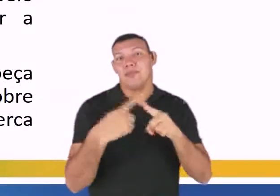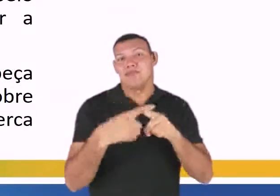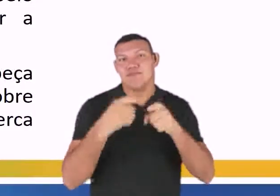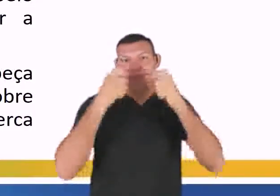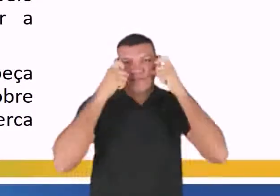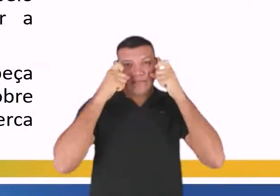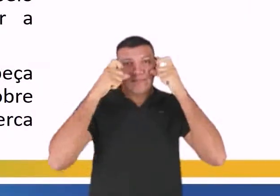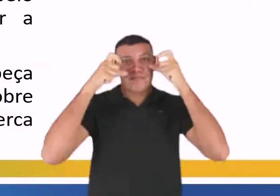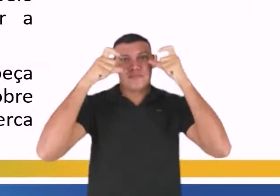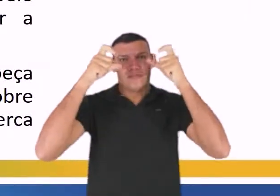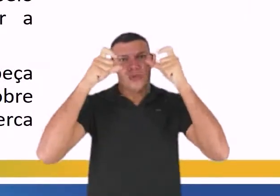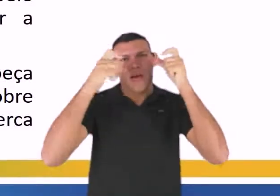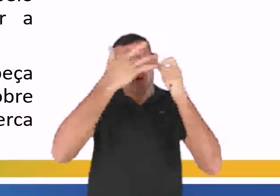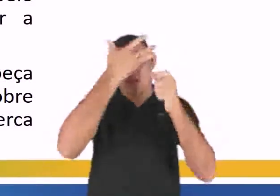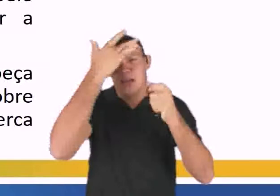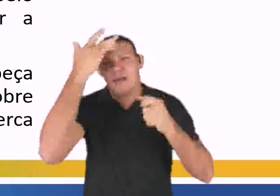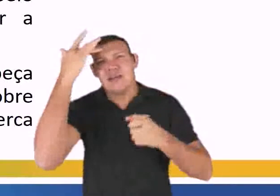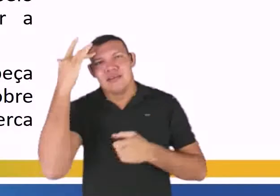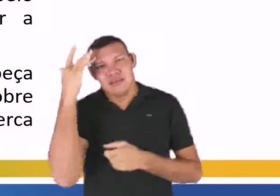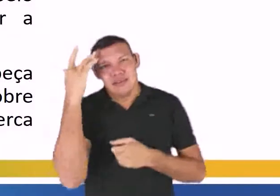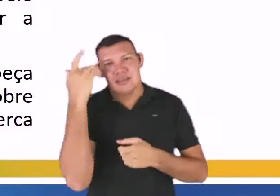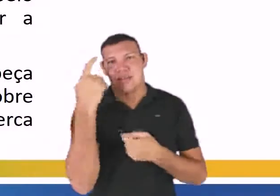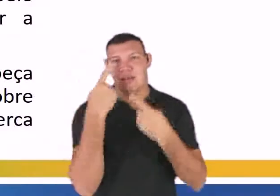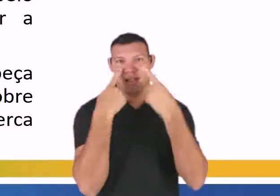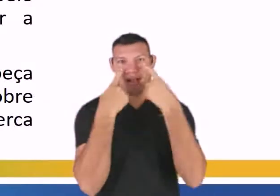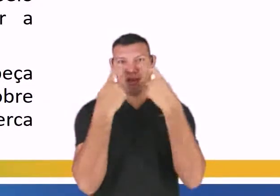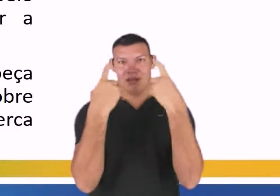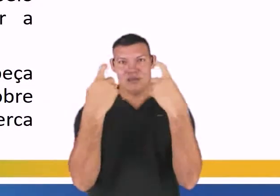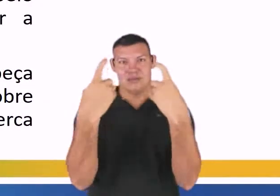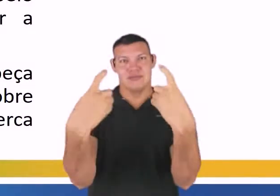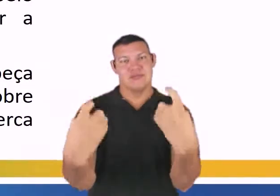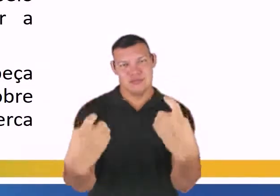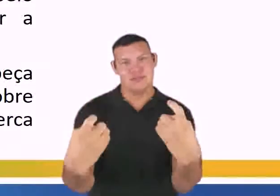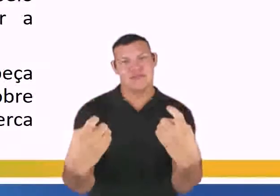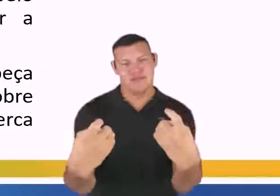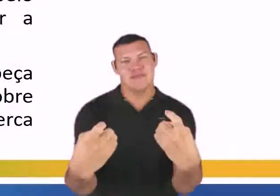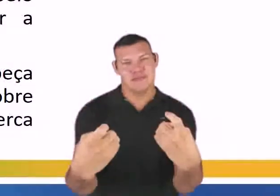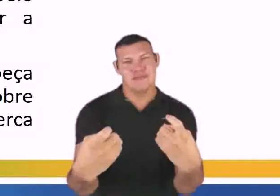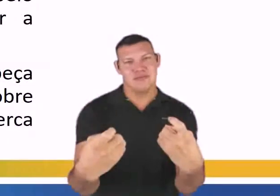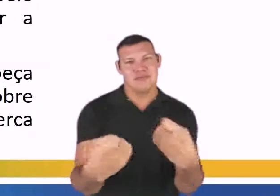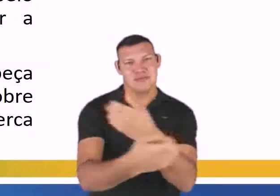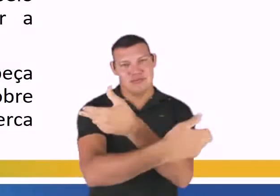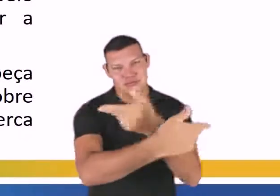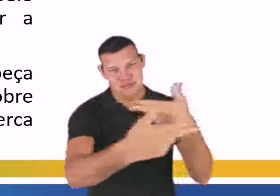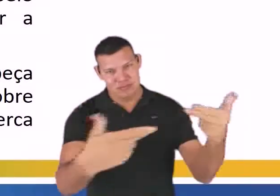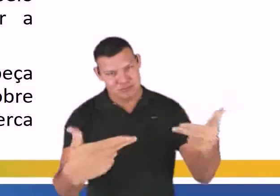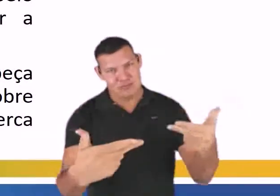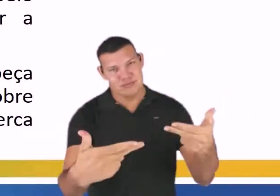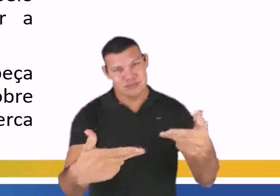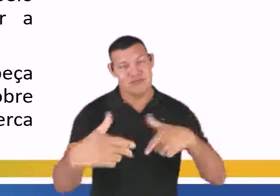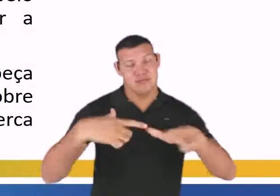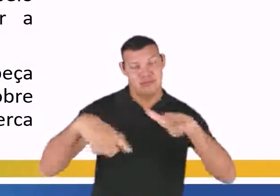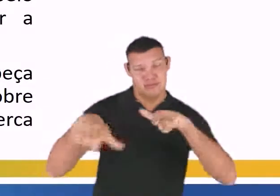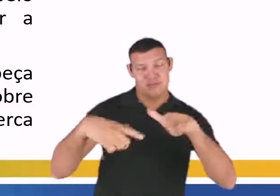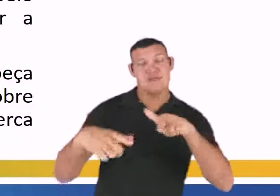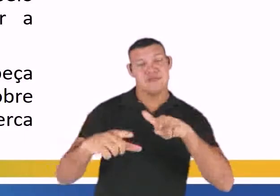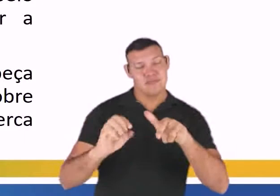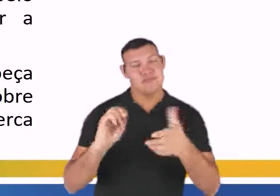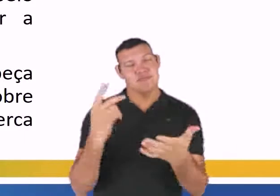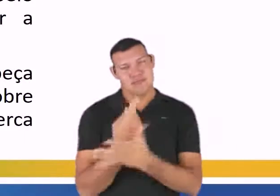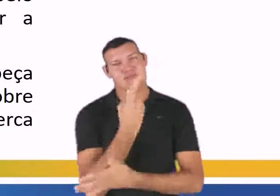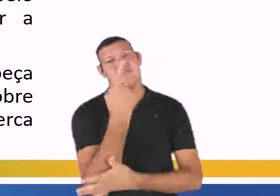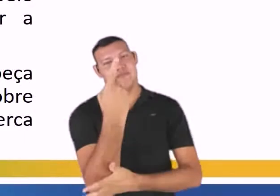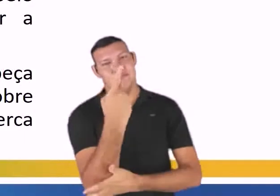e conseguir com que esse interesse pelo produto ou pelo serviço aconteça no